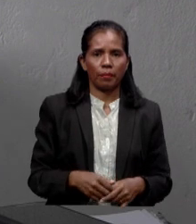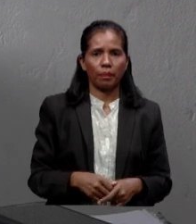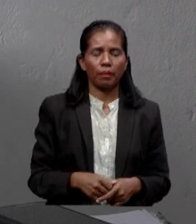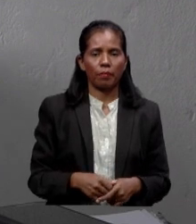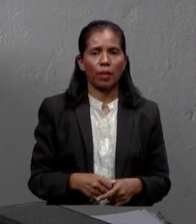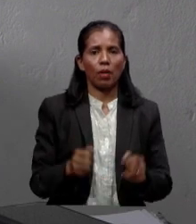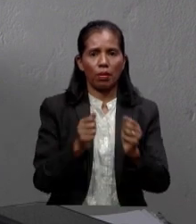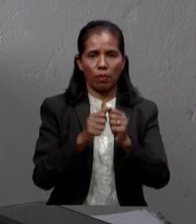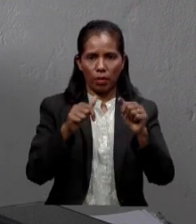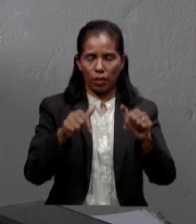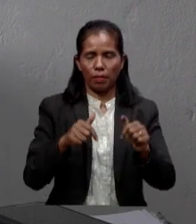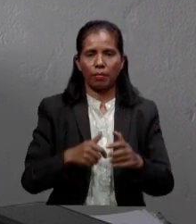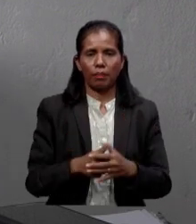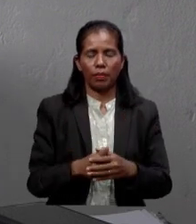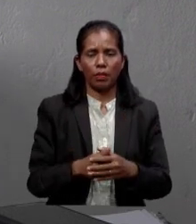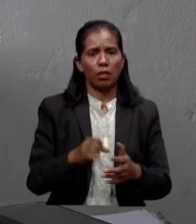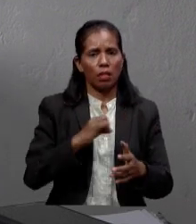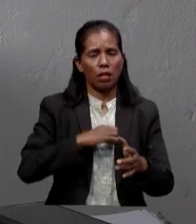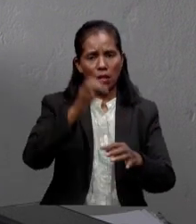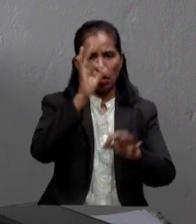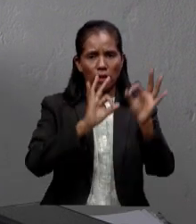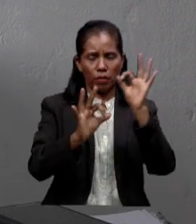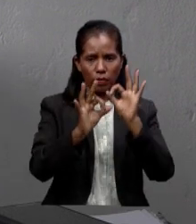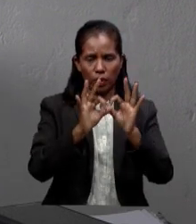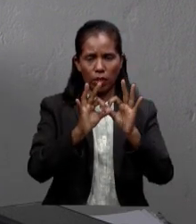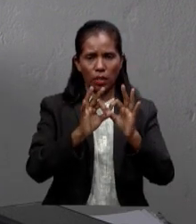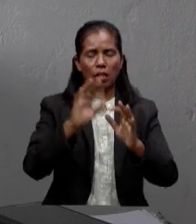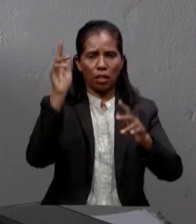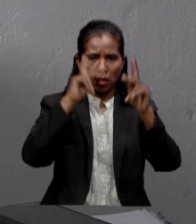o nema ca ao fiar que ataca caso idane